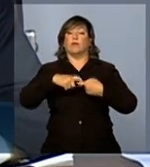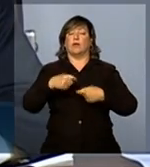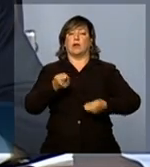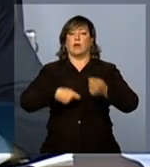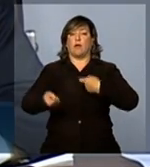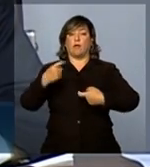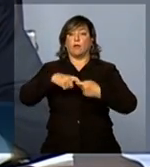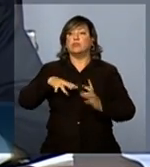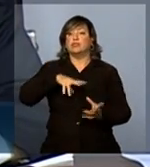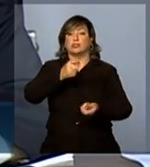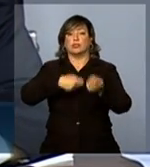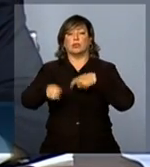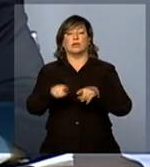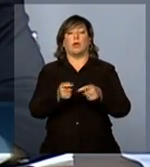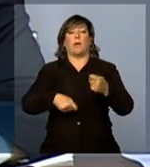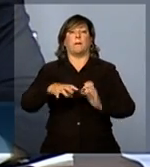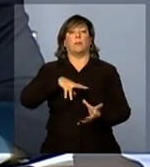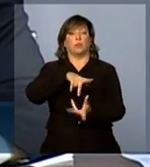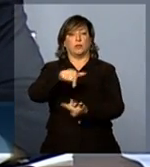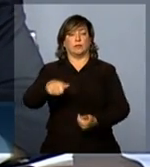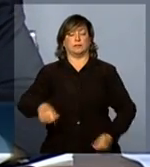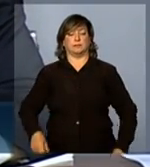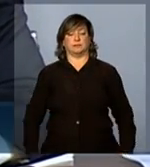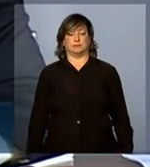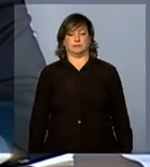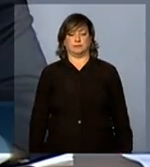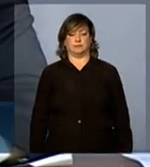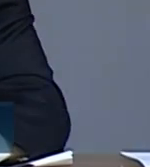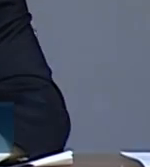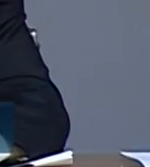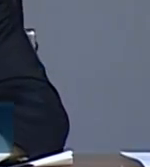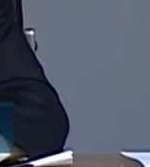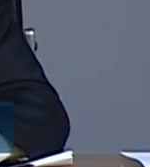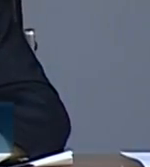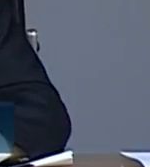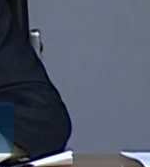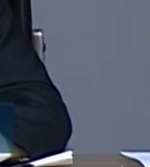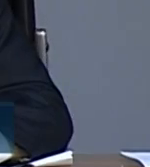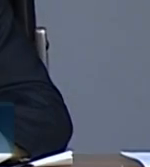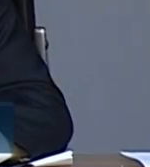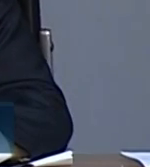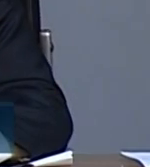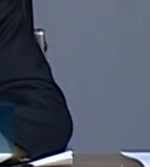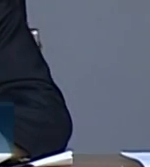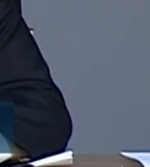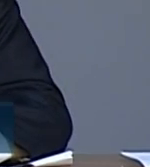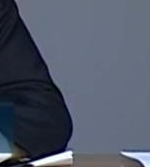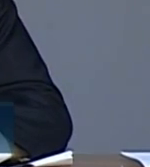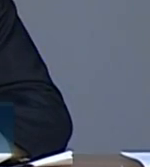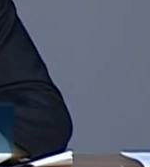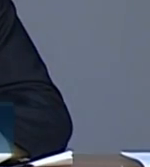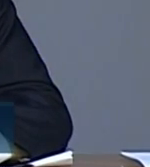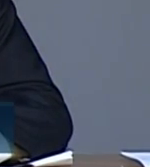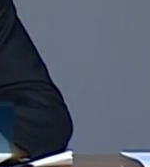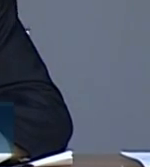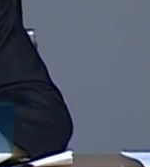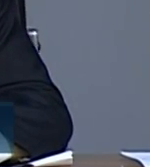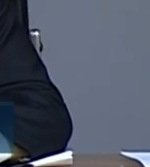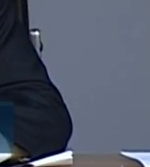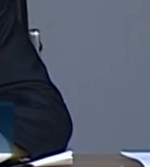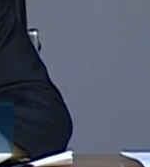economia mundial e do comércio mundial. Em termos do fiscal, nós fizemos